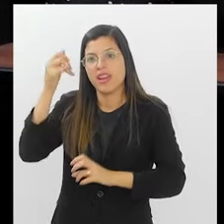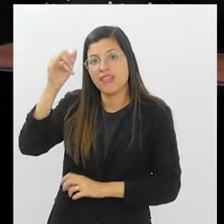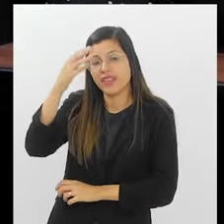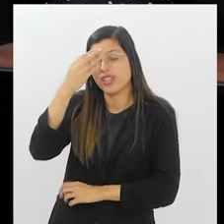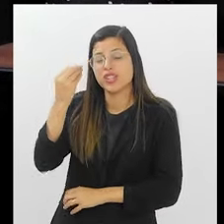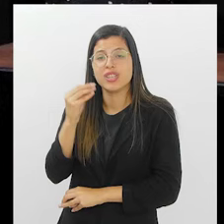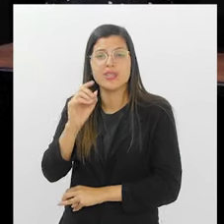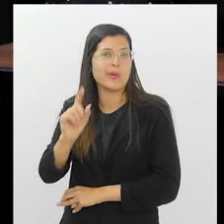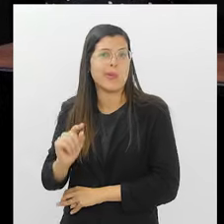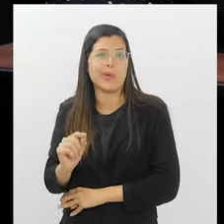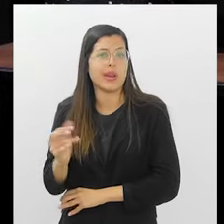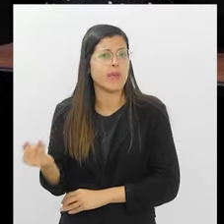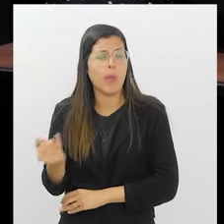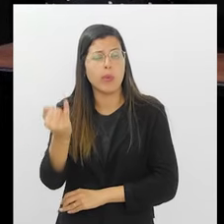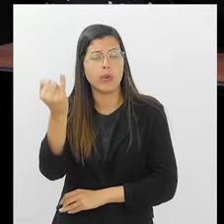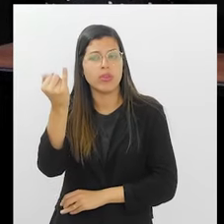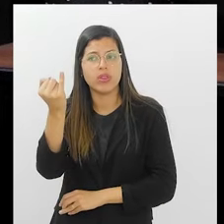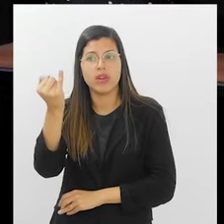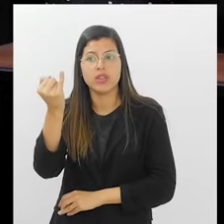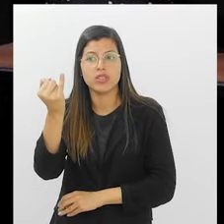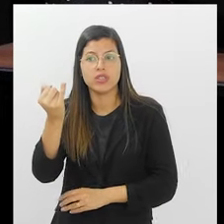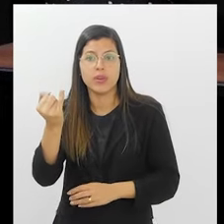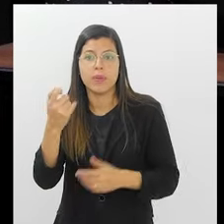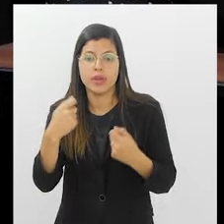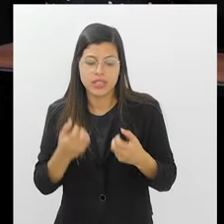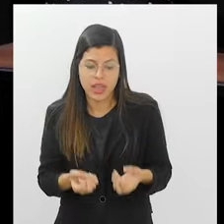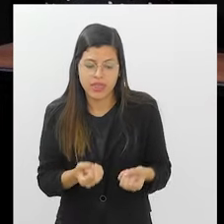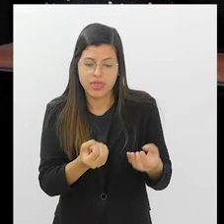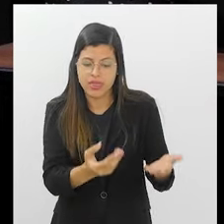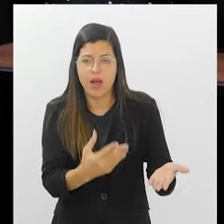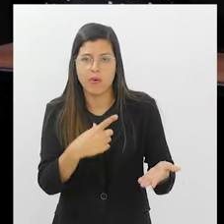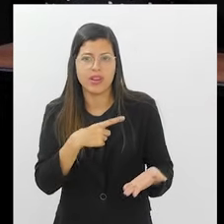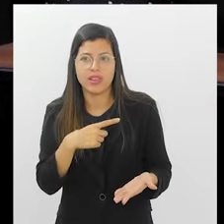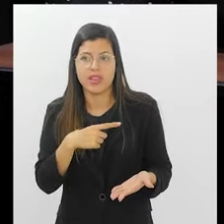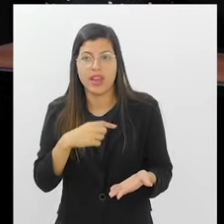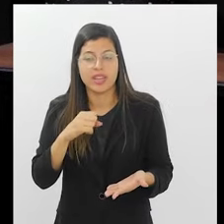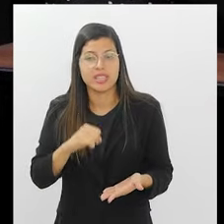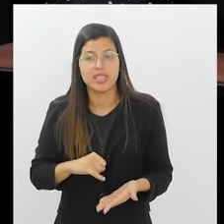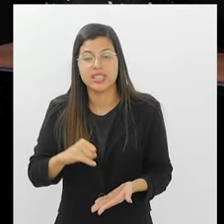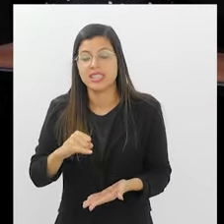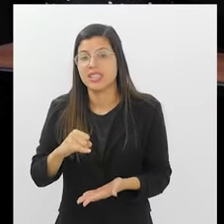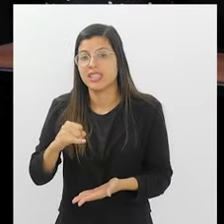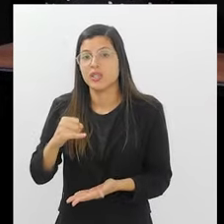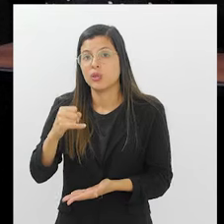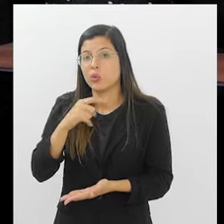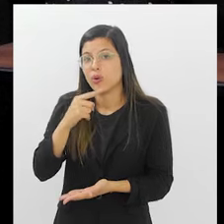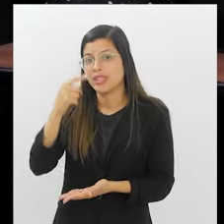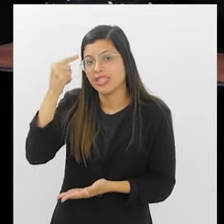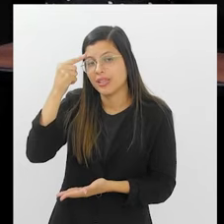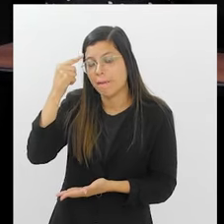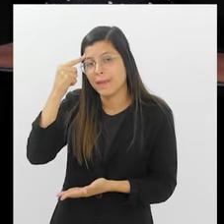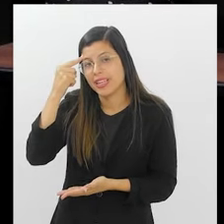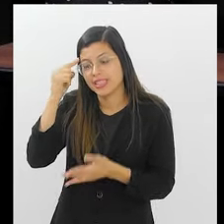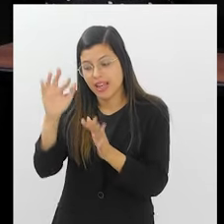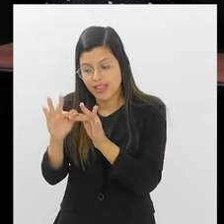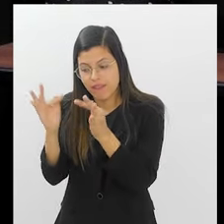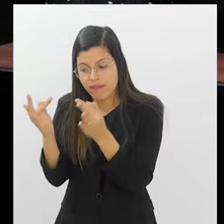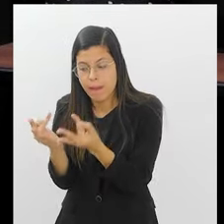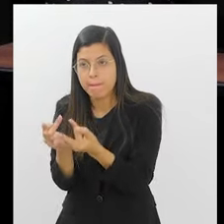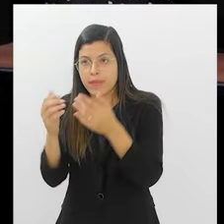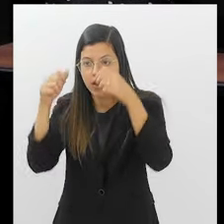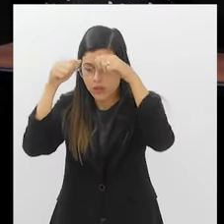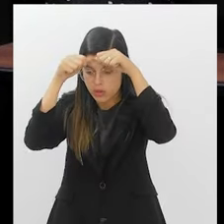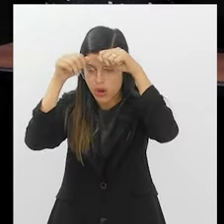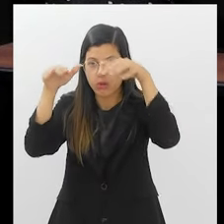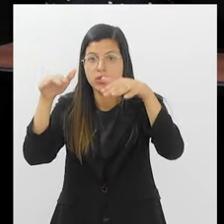se esquecendo de um ponto muito importante. Só dá quem tem. Se a gente não pensar também na família do autista,